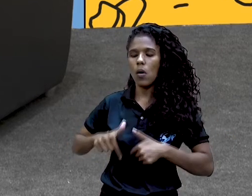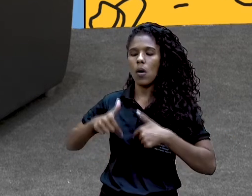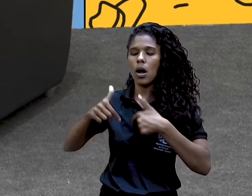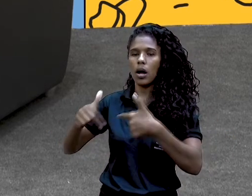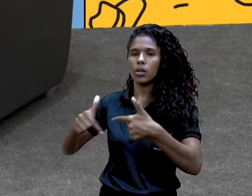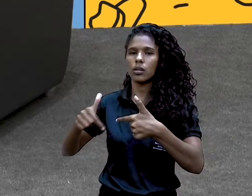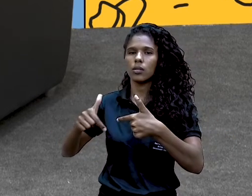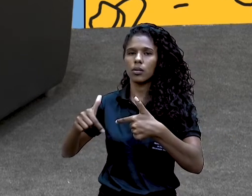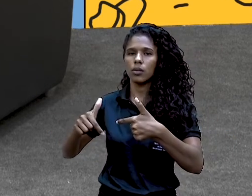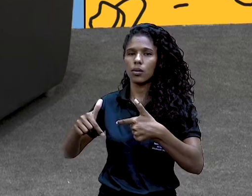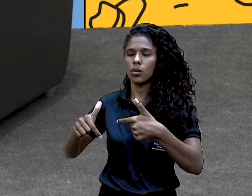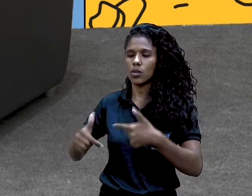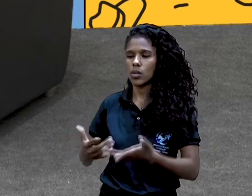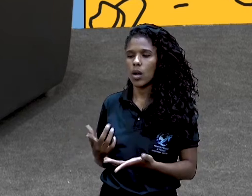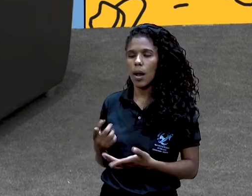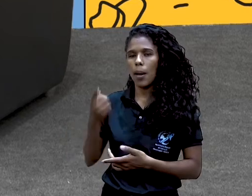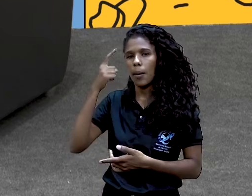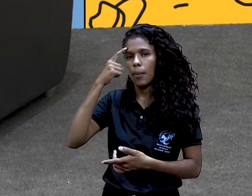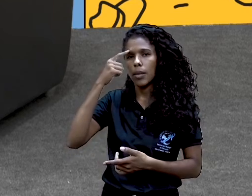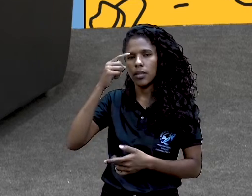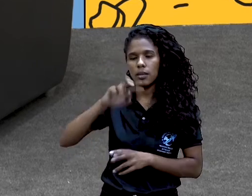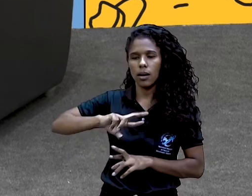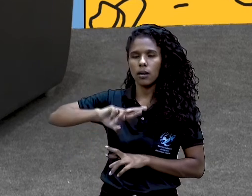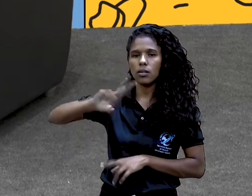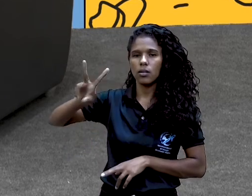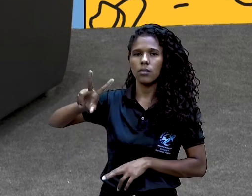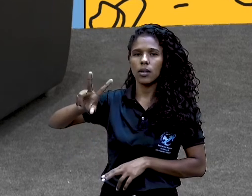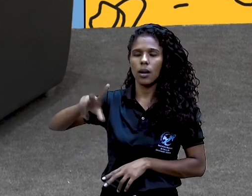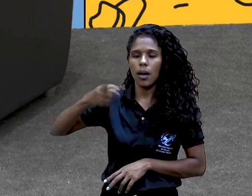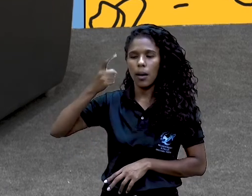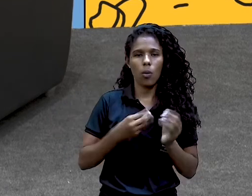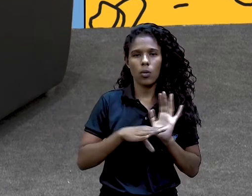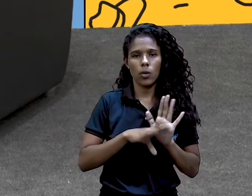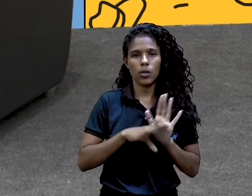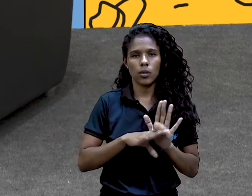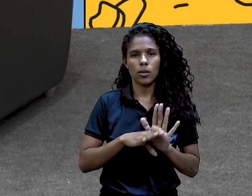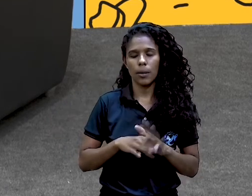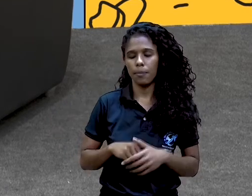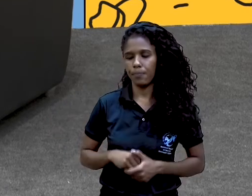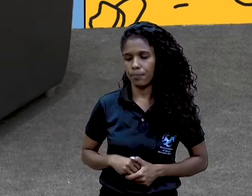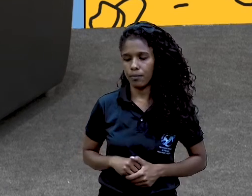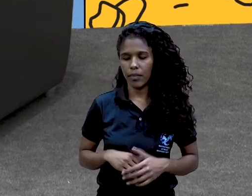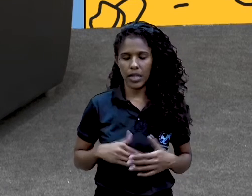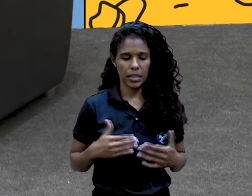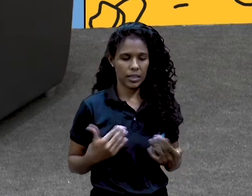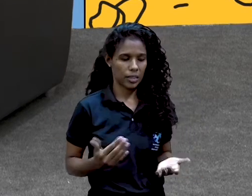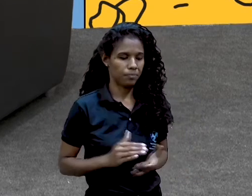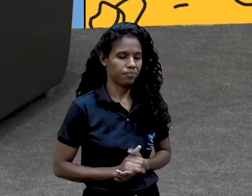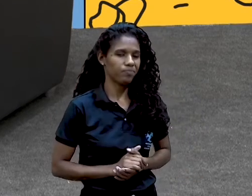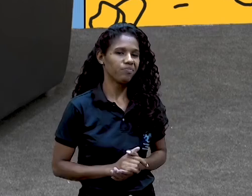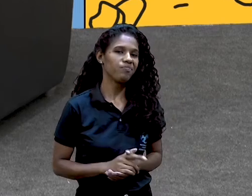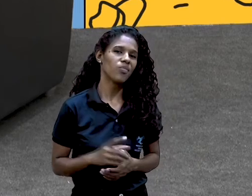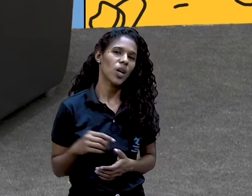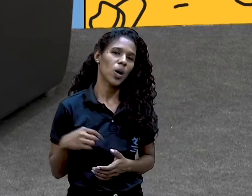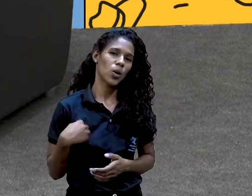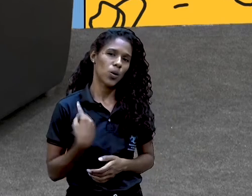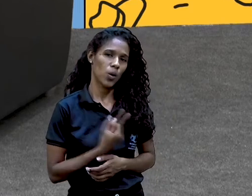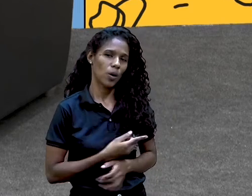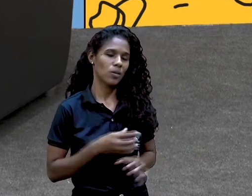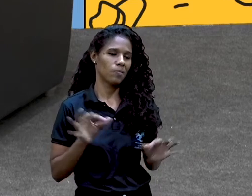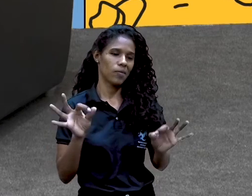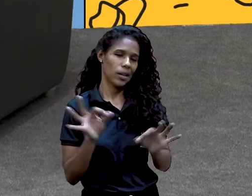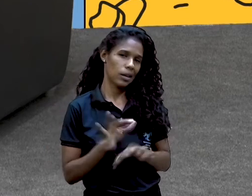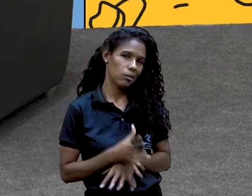atitudes, não pensadas somente em si, mas pensadas numa coletividade. Estamos terminando mais um Estudante